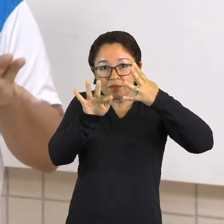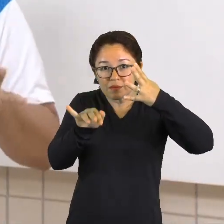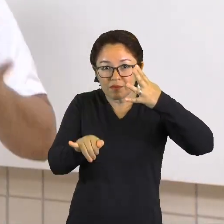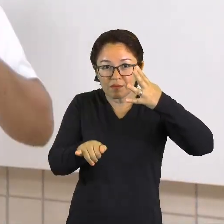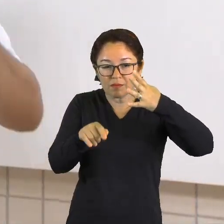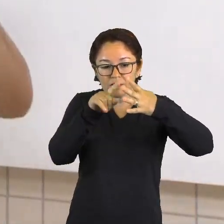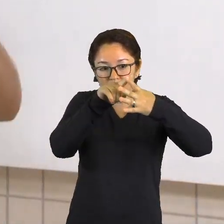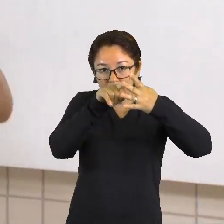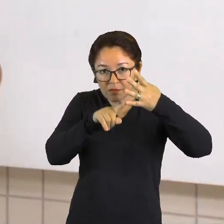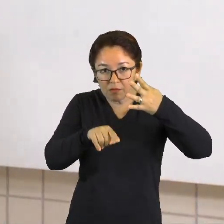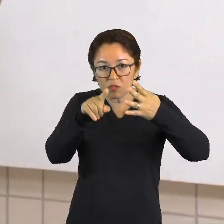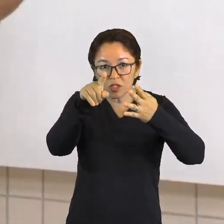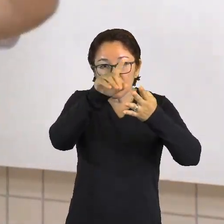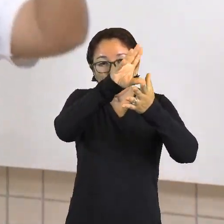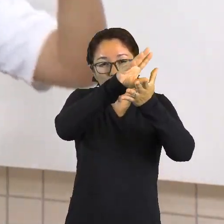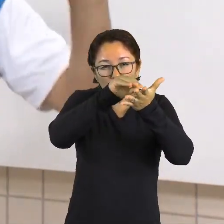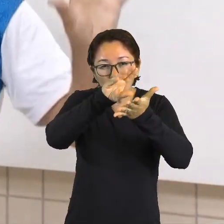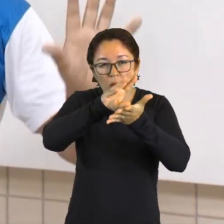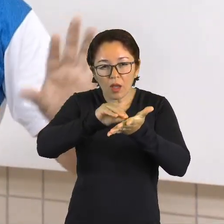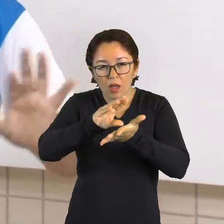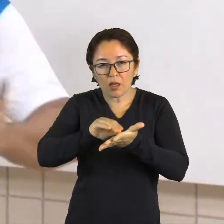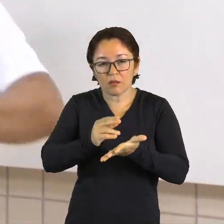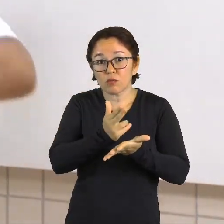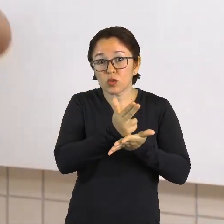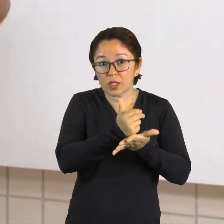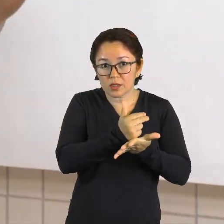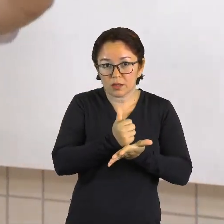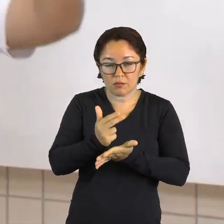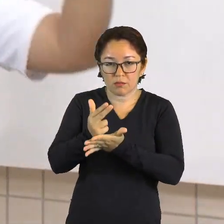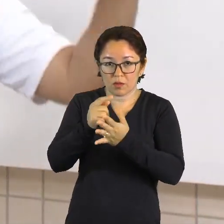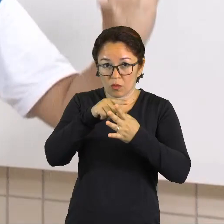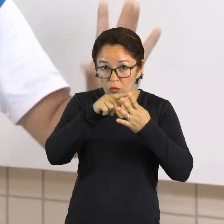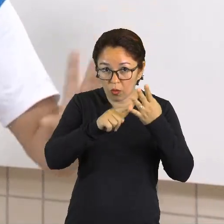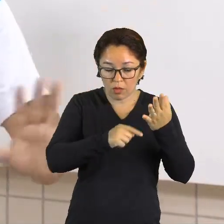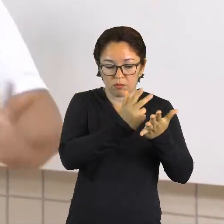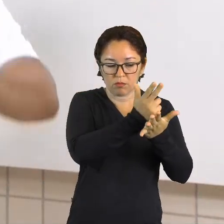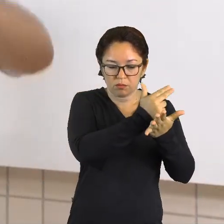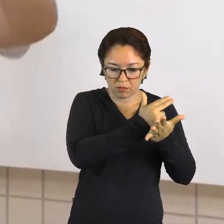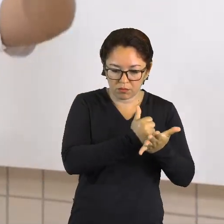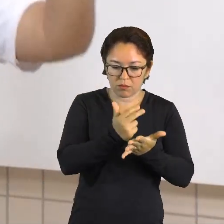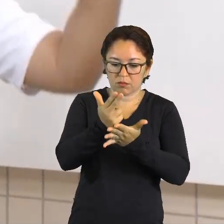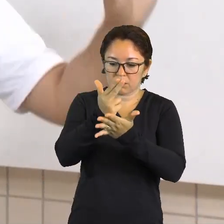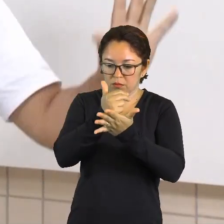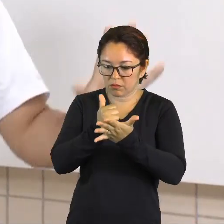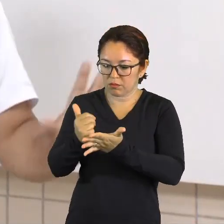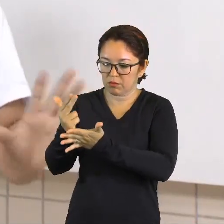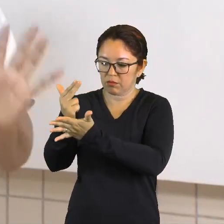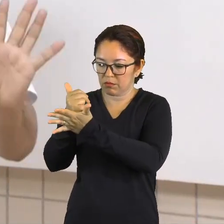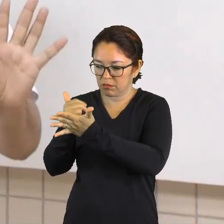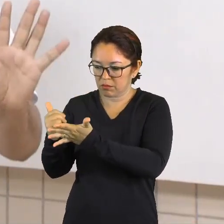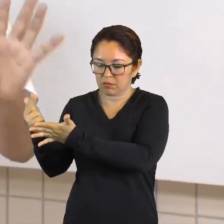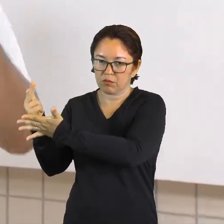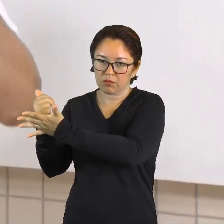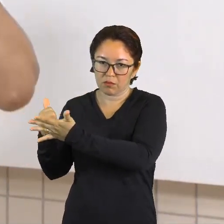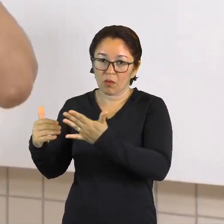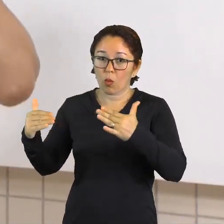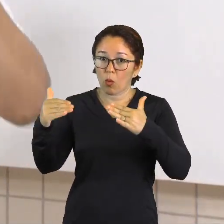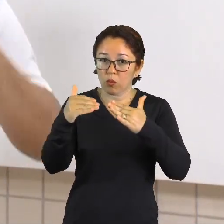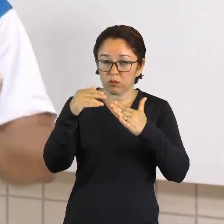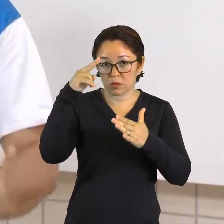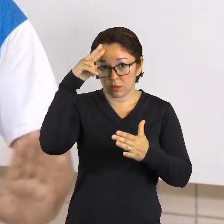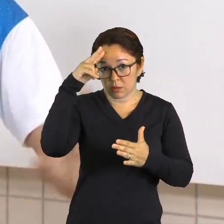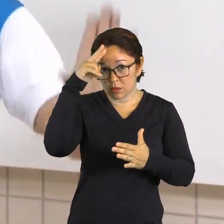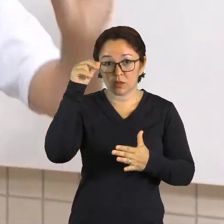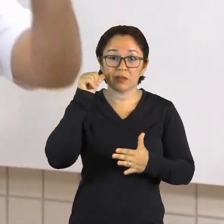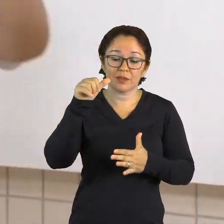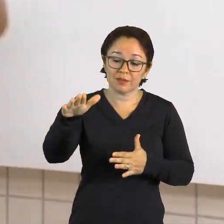desenhos. Então vocês vão fazer um desenho apresentando essa história, menina bonita do laço de fita. Você pode